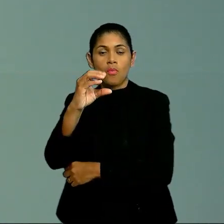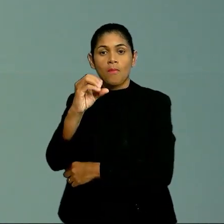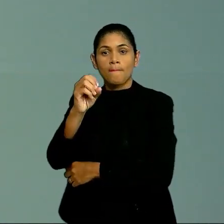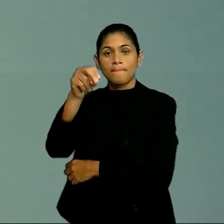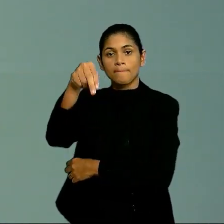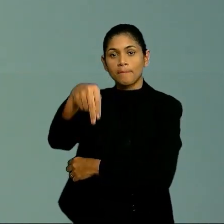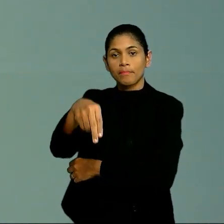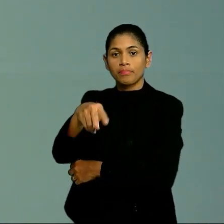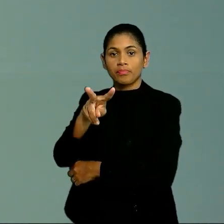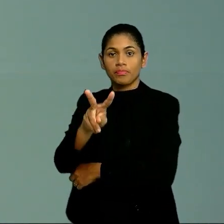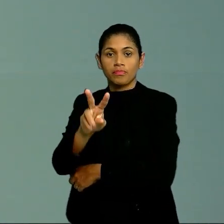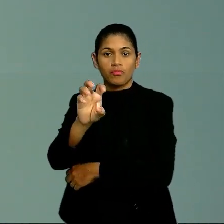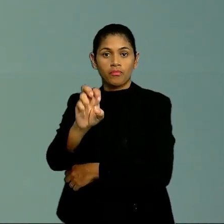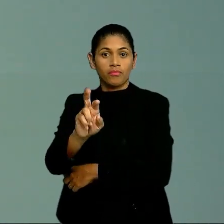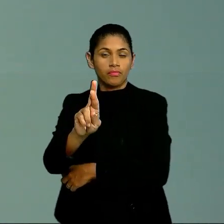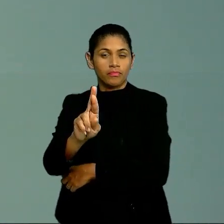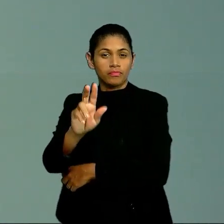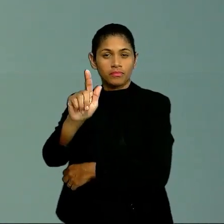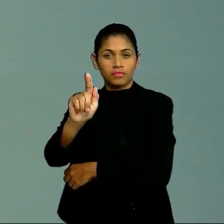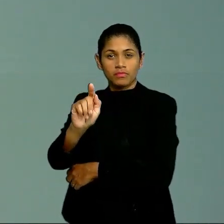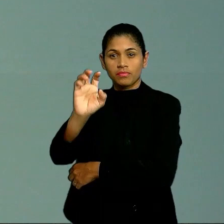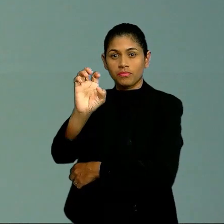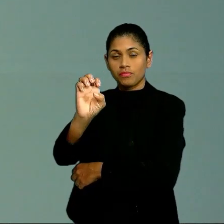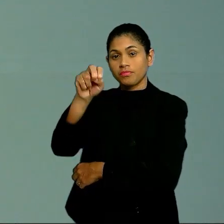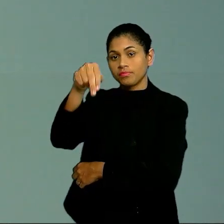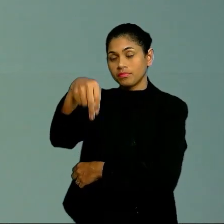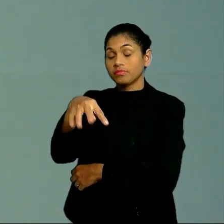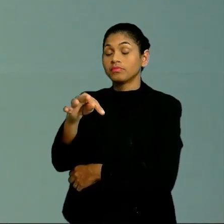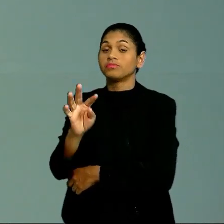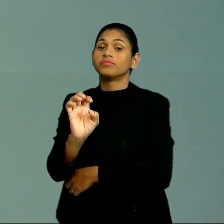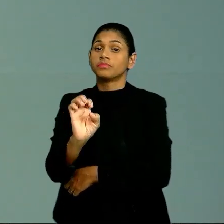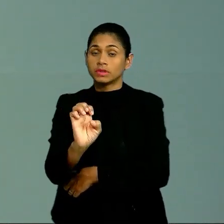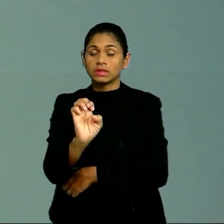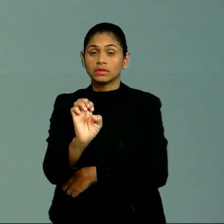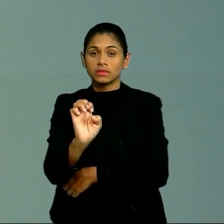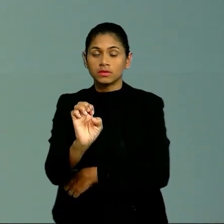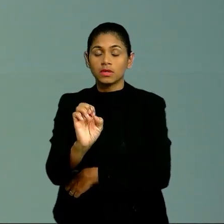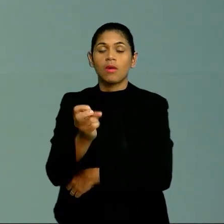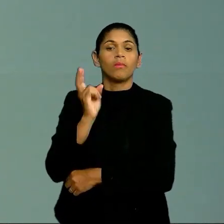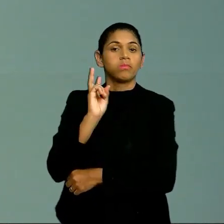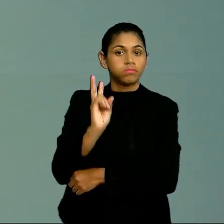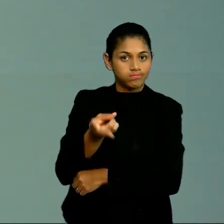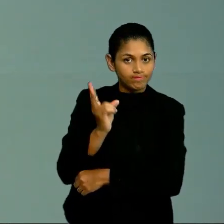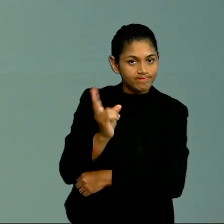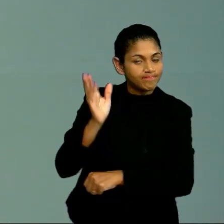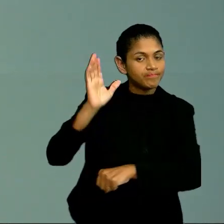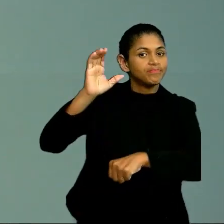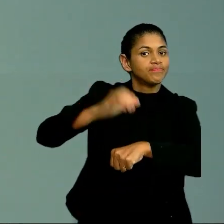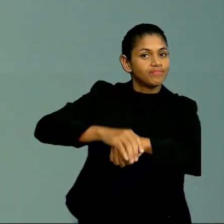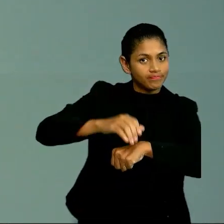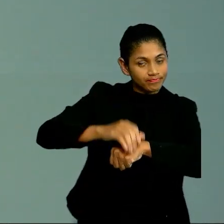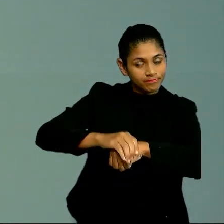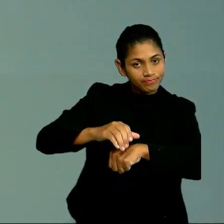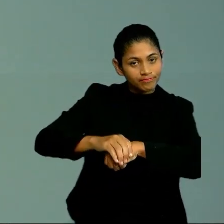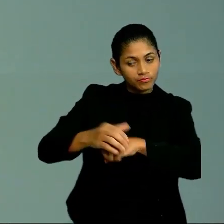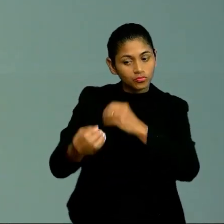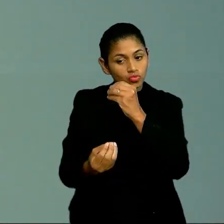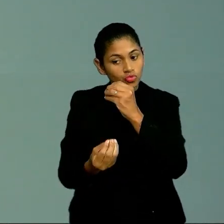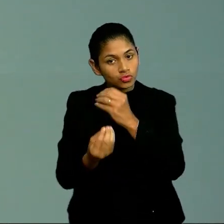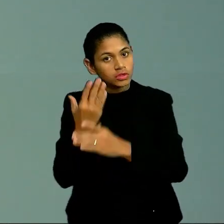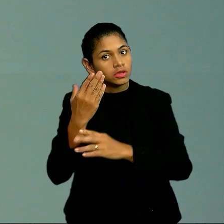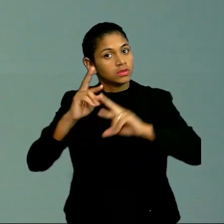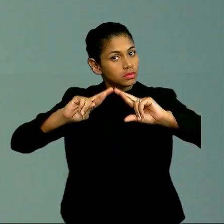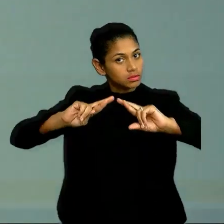pois origem embrionária diferente, porém possuem a mesma função. Nesse caso, ele faz a função